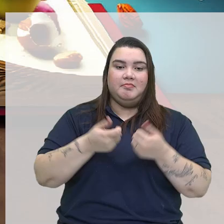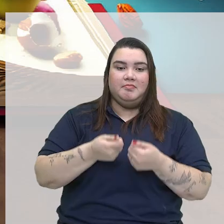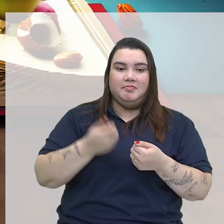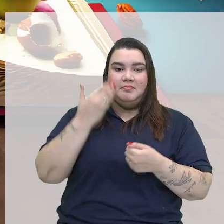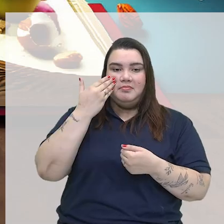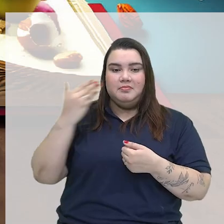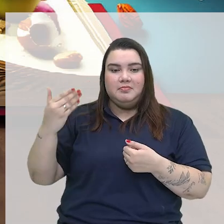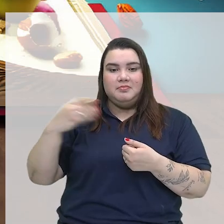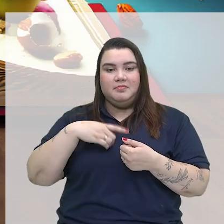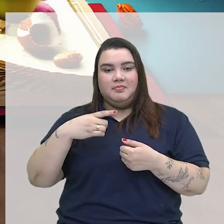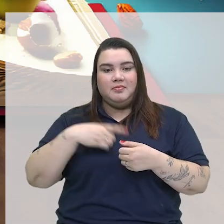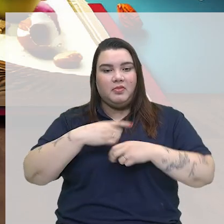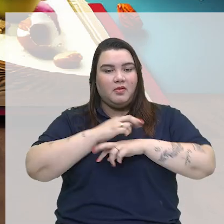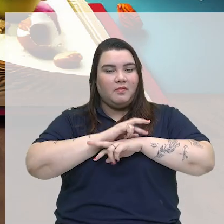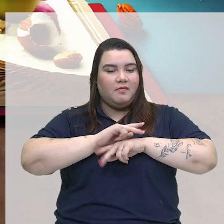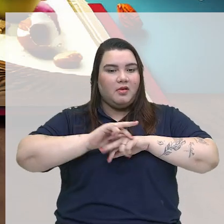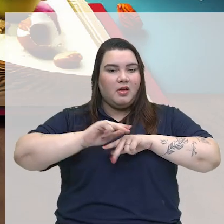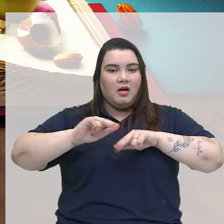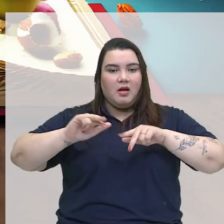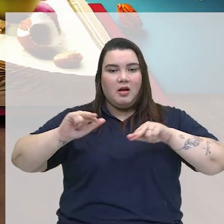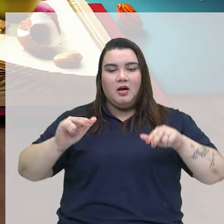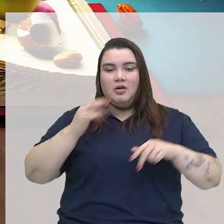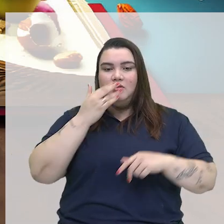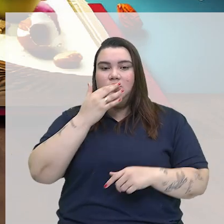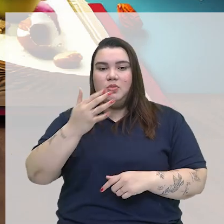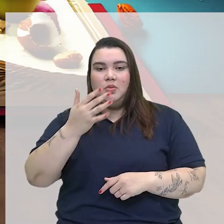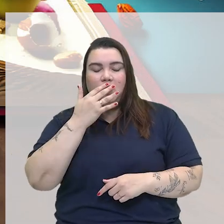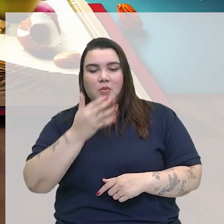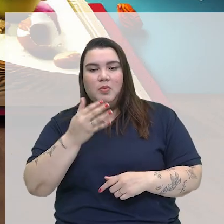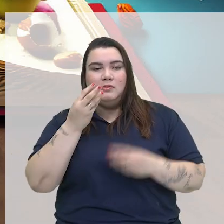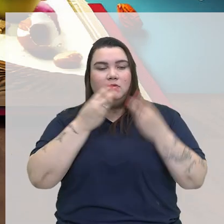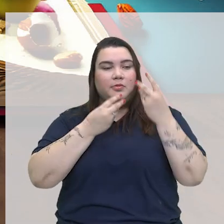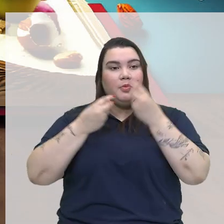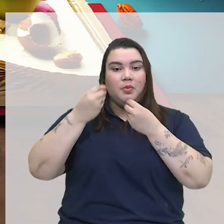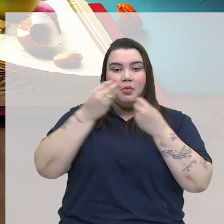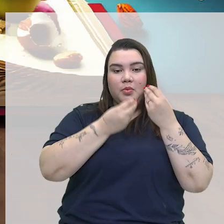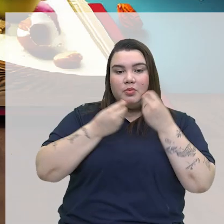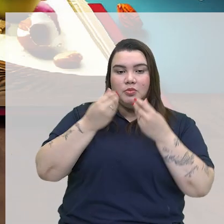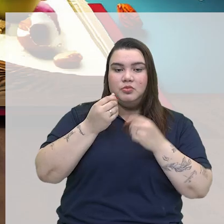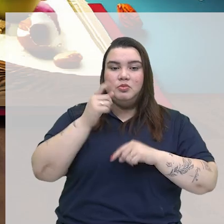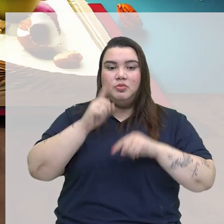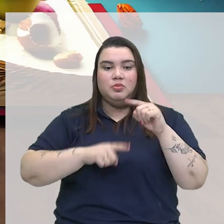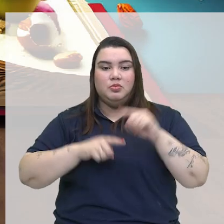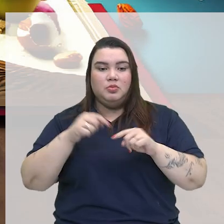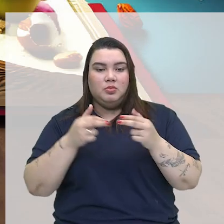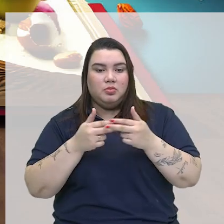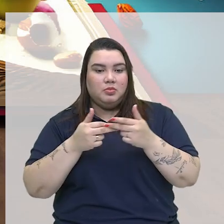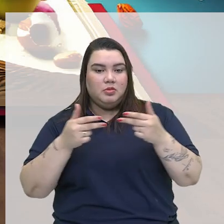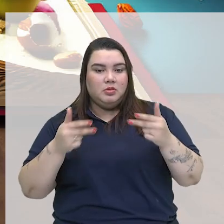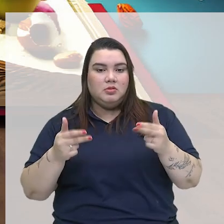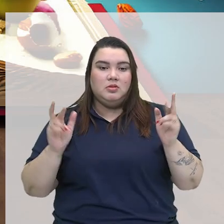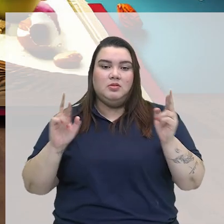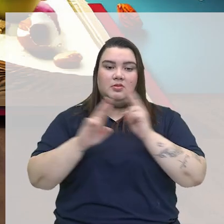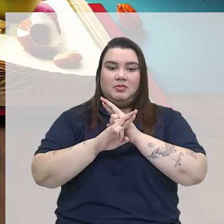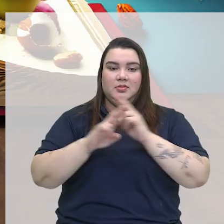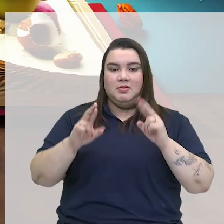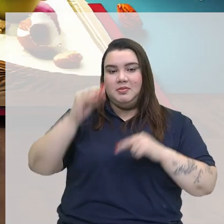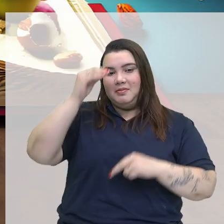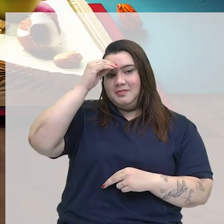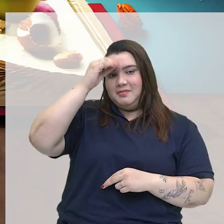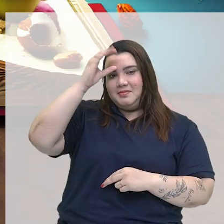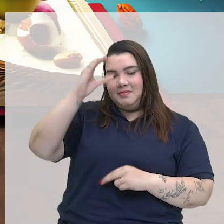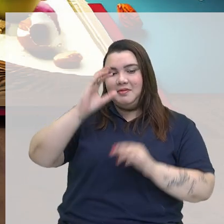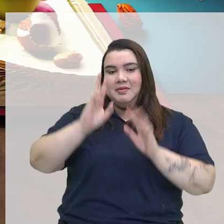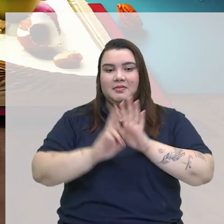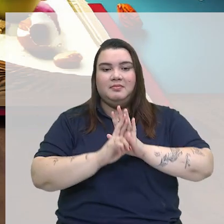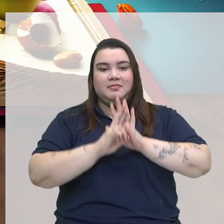visualizando, onde nós temos uma verdadeira explosão de cores e sabores, de ingredientes, né, relacionados ao